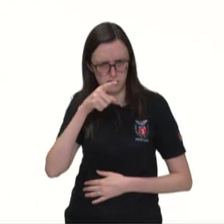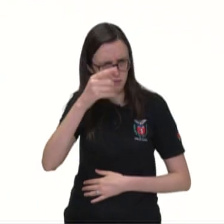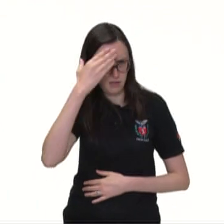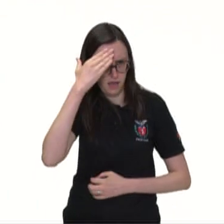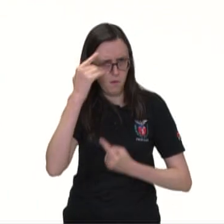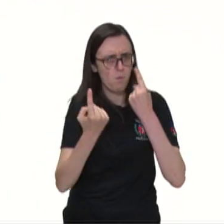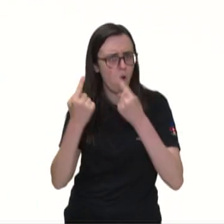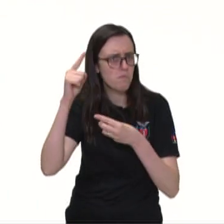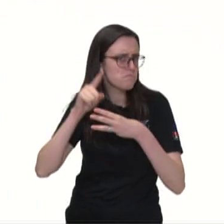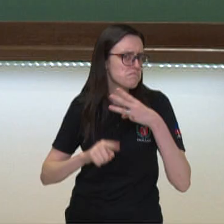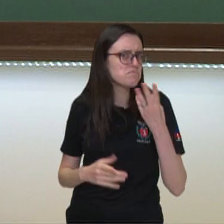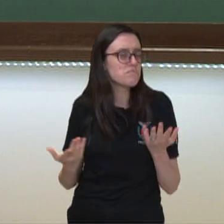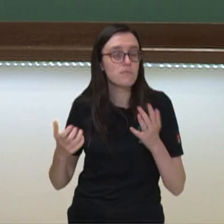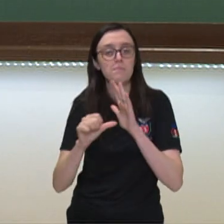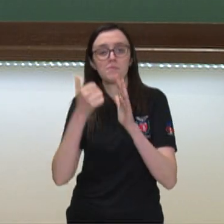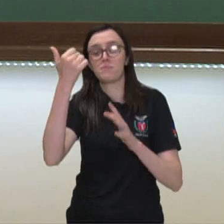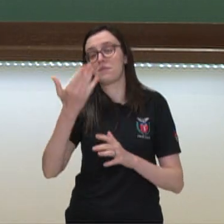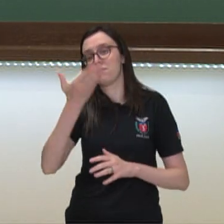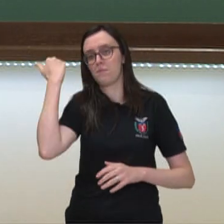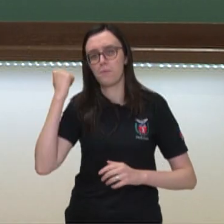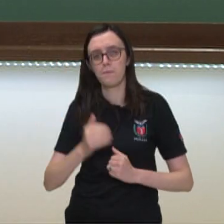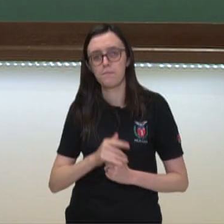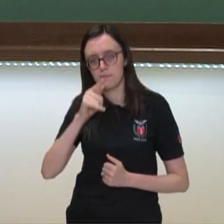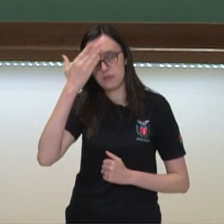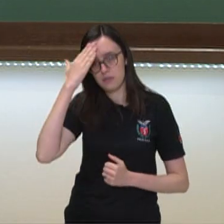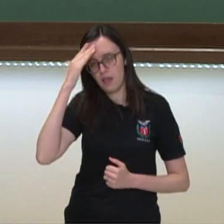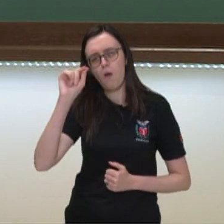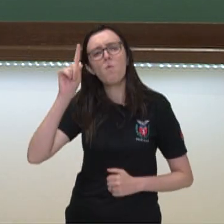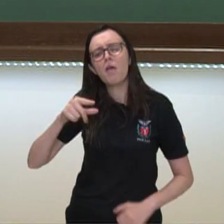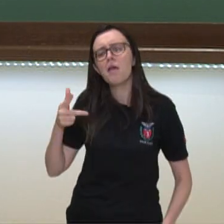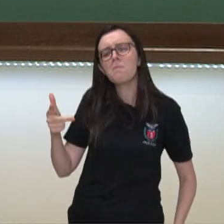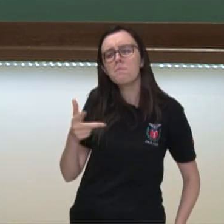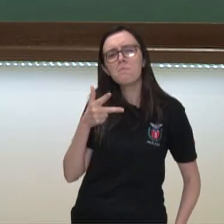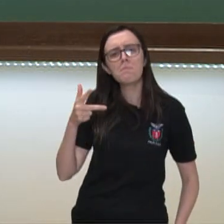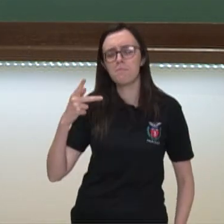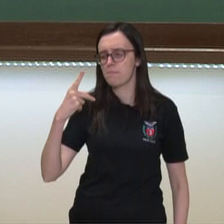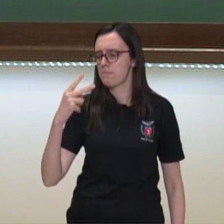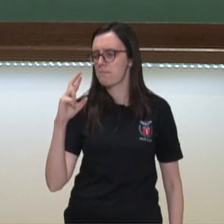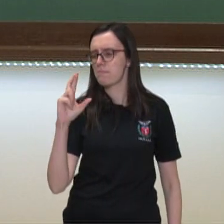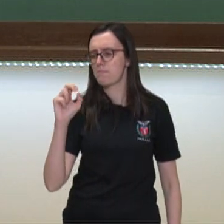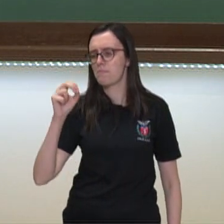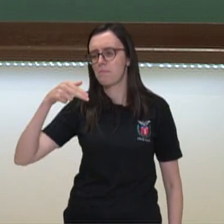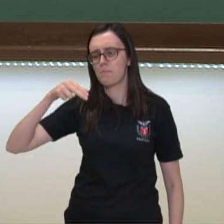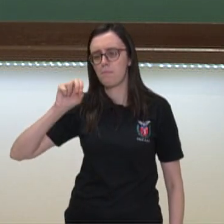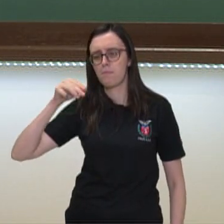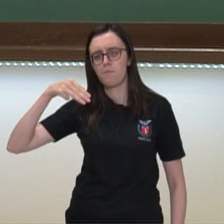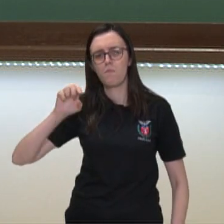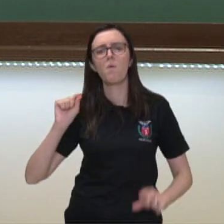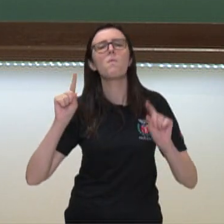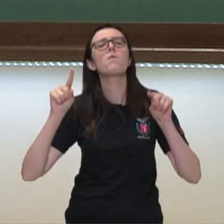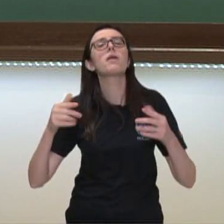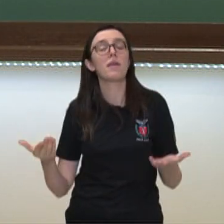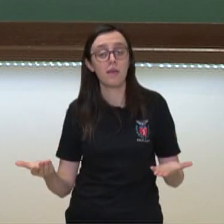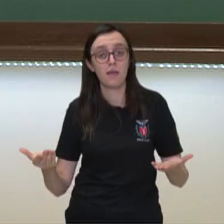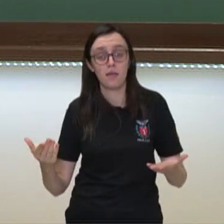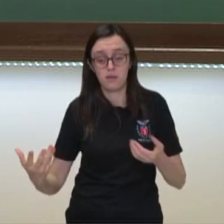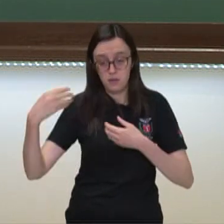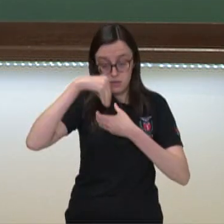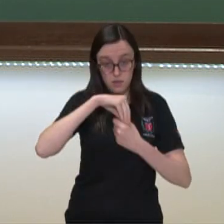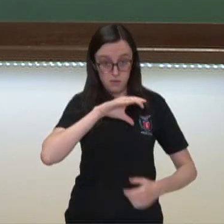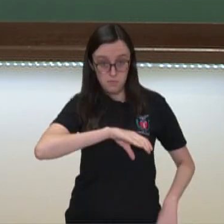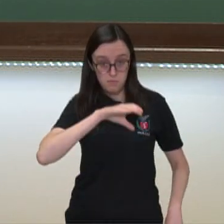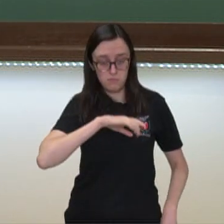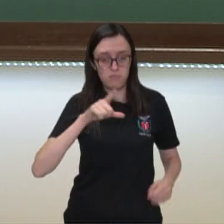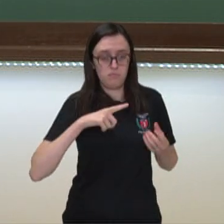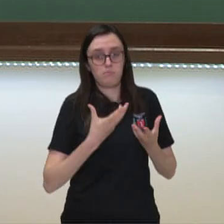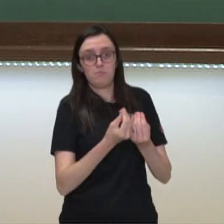sabe quais são eles? Primeiro, vamos lá. Você sabe o que são pronomes? Em português, temos vários pronomes. Esse que vamos